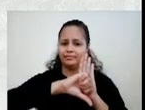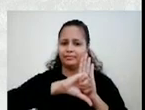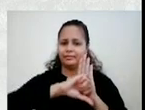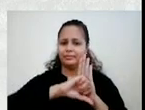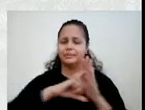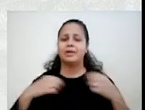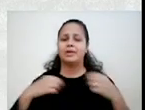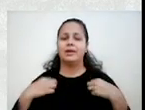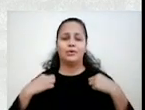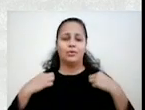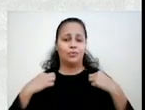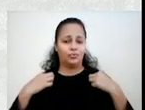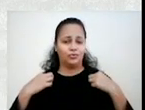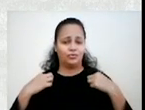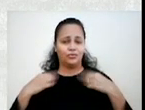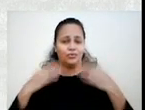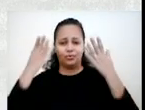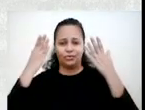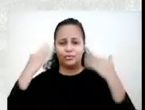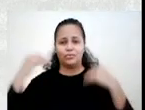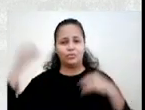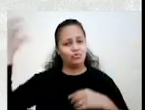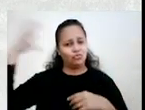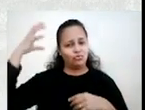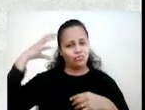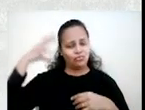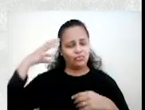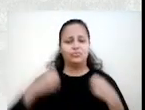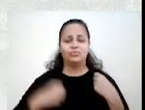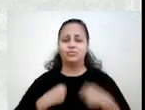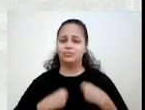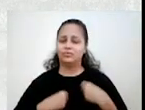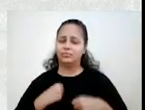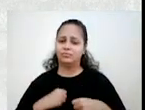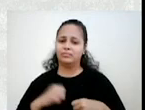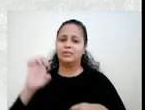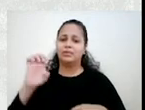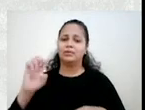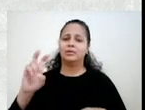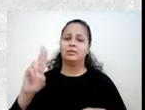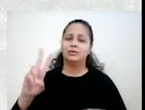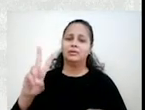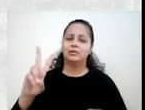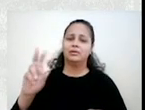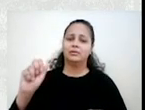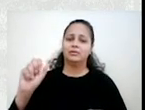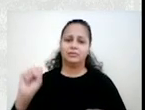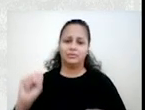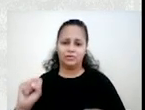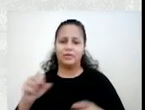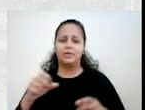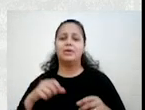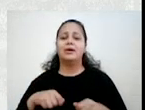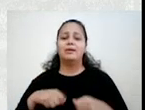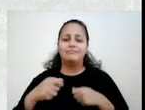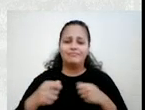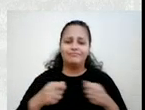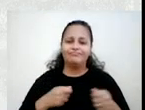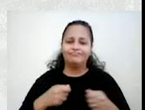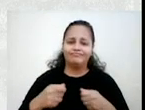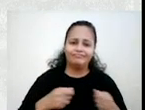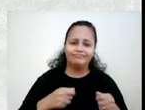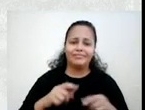ervas e benzeduras associados à cultura africana. Apesar das perseguições e tentativas de controle, a